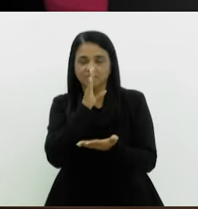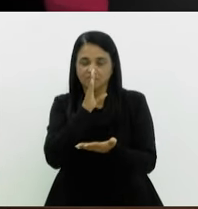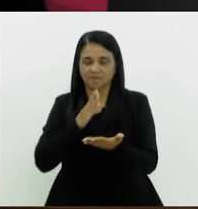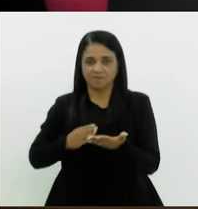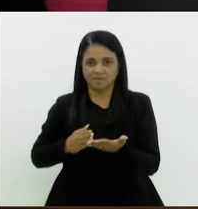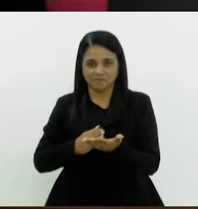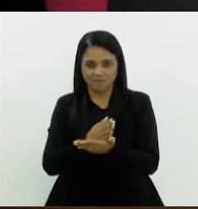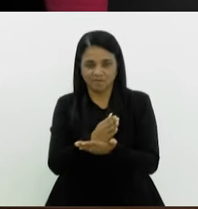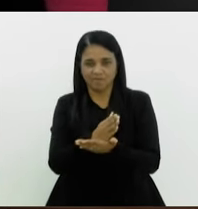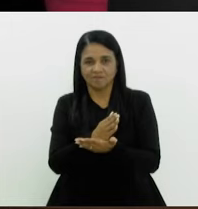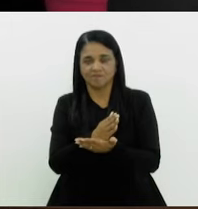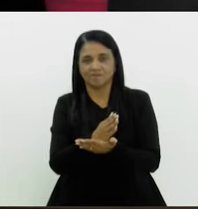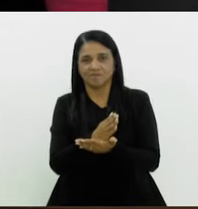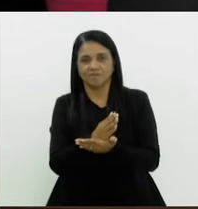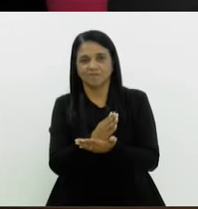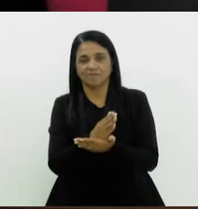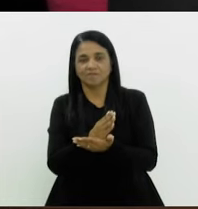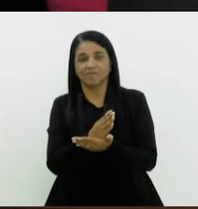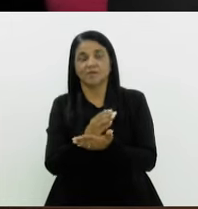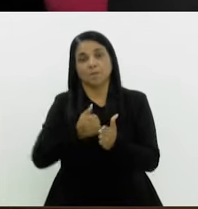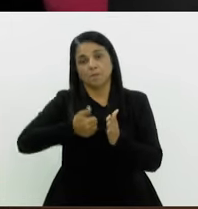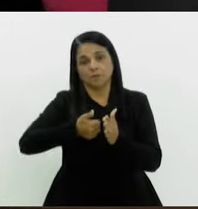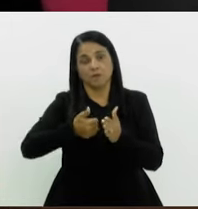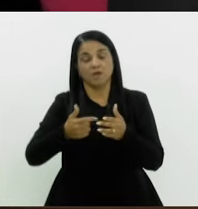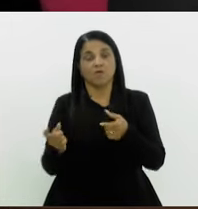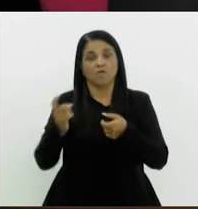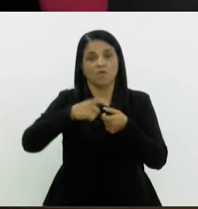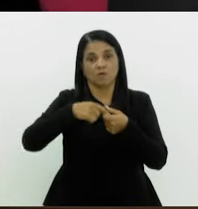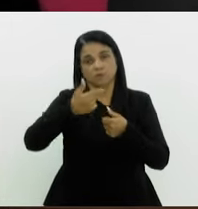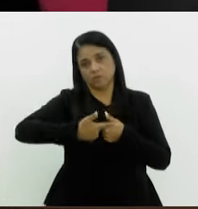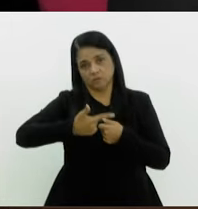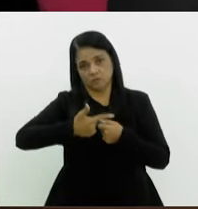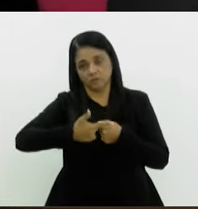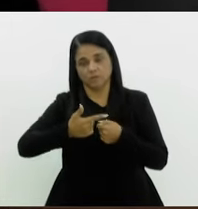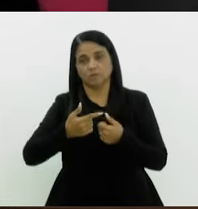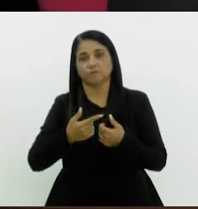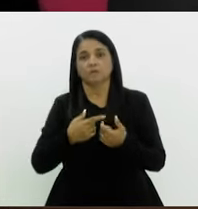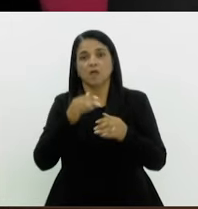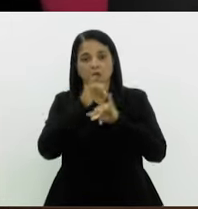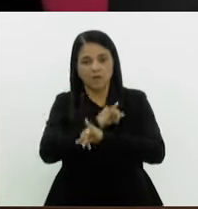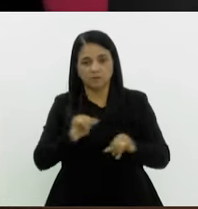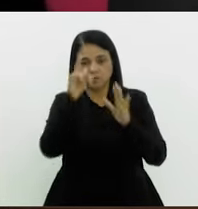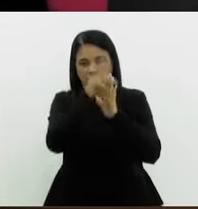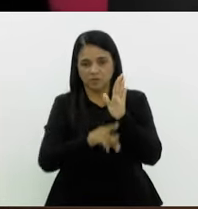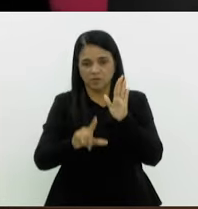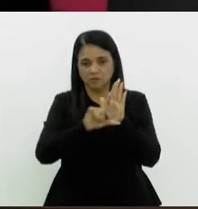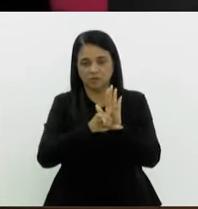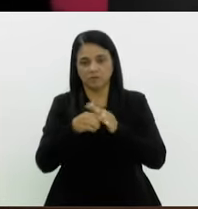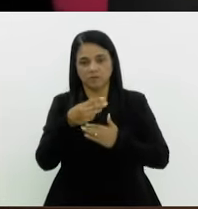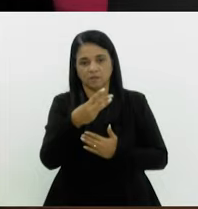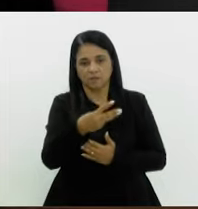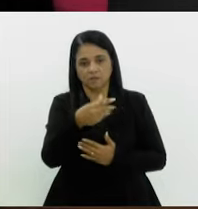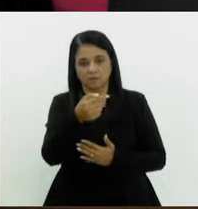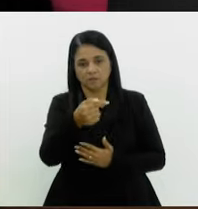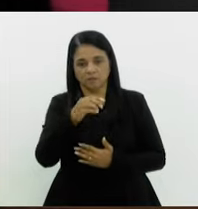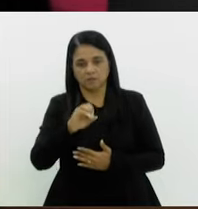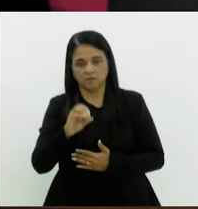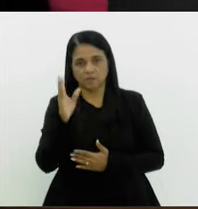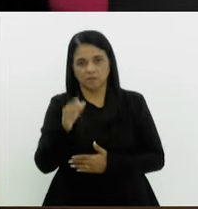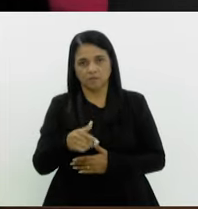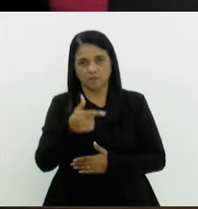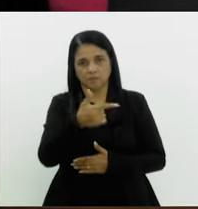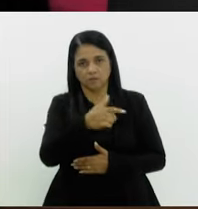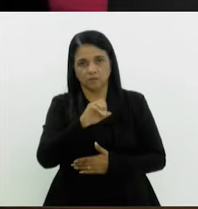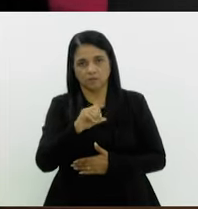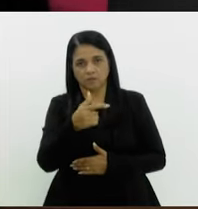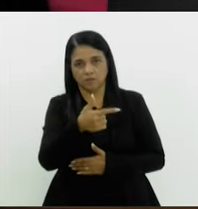que aprovam, permaneçam como estão. Aprovado em primeira e retorna em segunda. Anuncio projeto de lei número